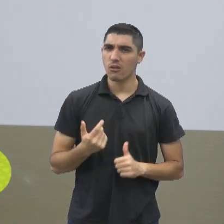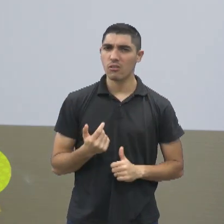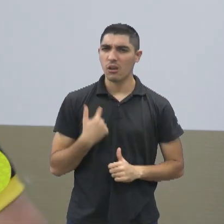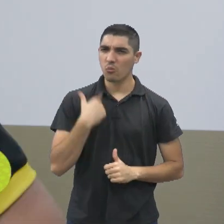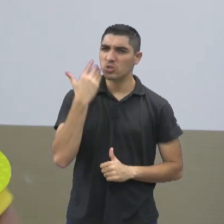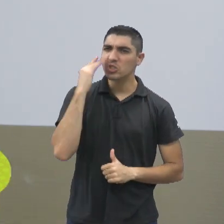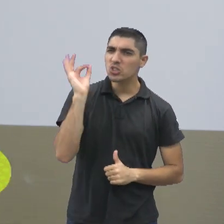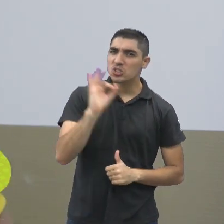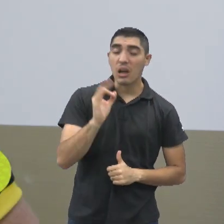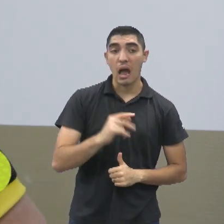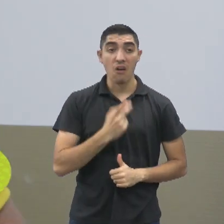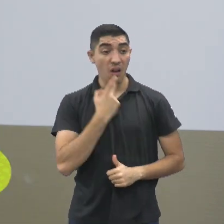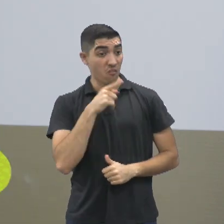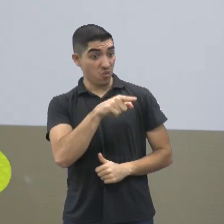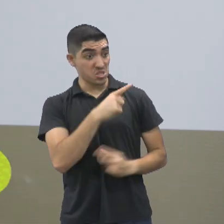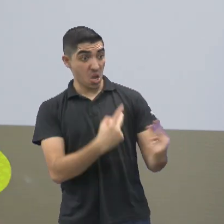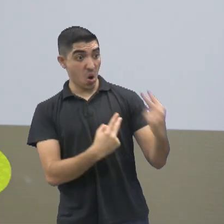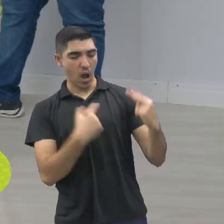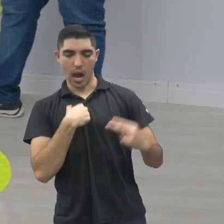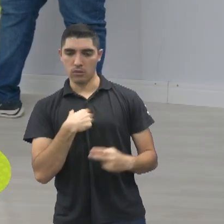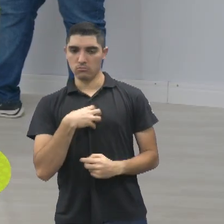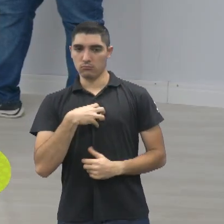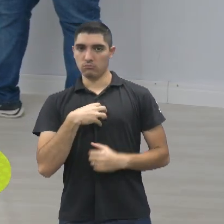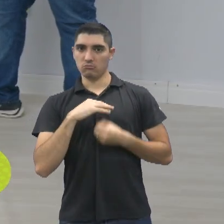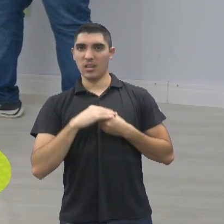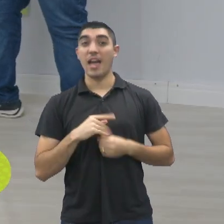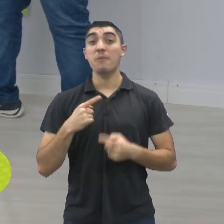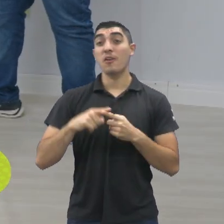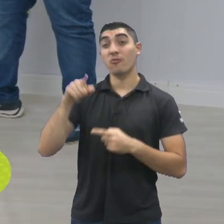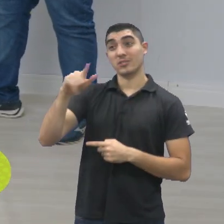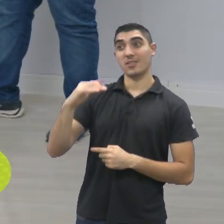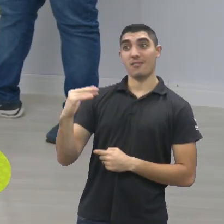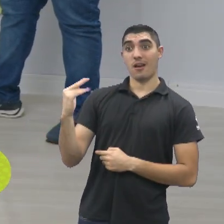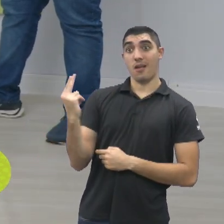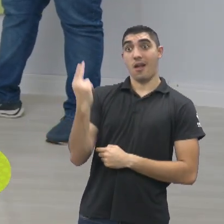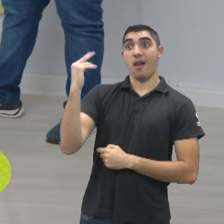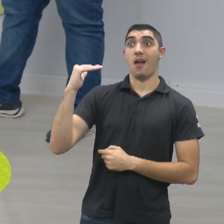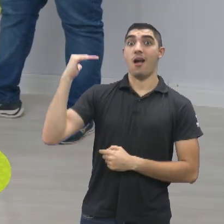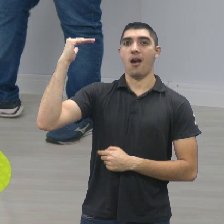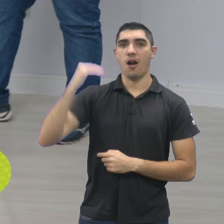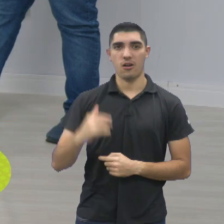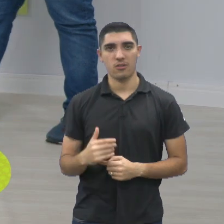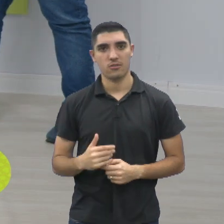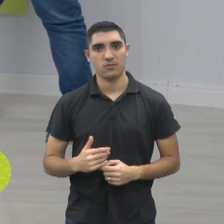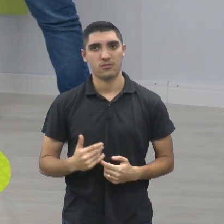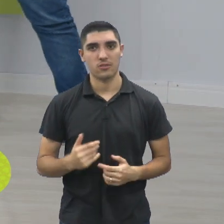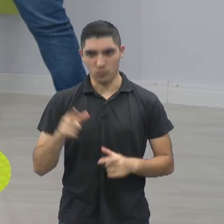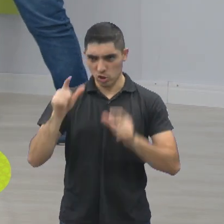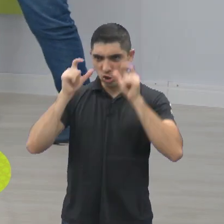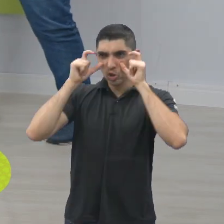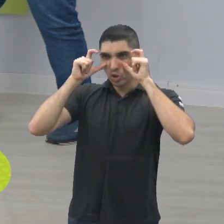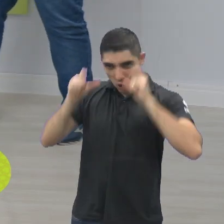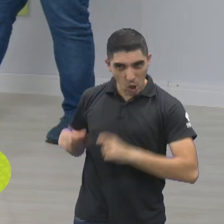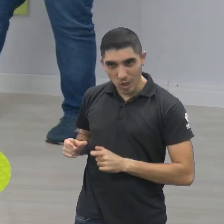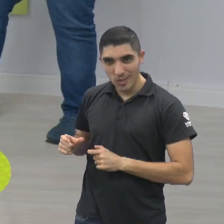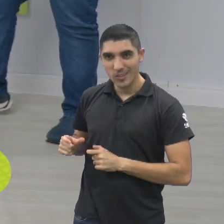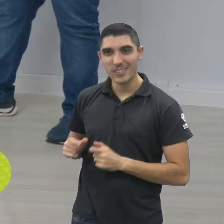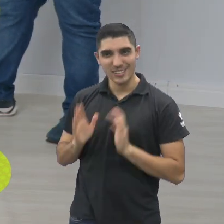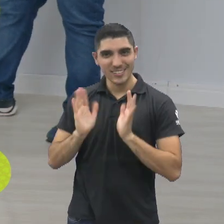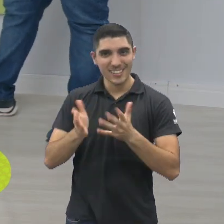se sentiu intimidado com o meu olhar. Eu falei, que você é grandão. Você é grandão. Aí eu falei... Você tirou o óculos pra olhar pra ele? Então, eu